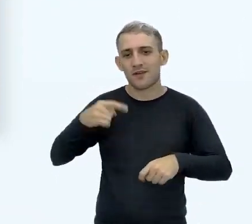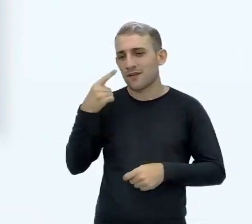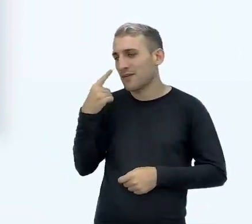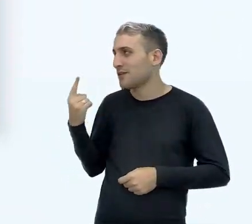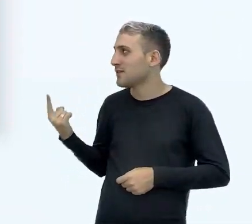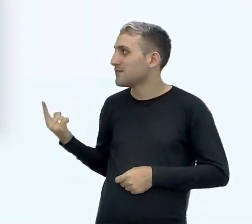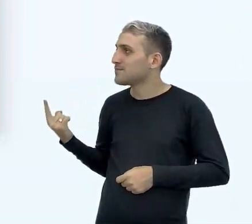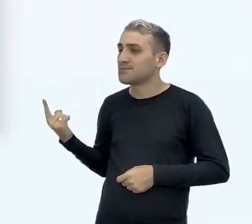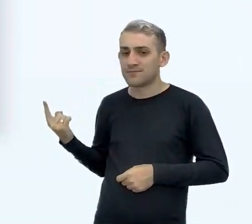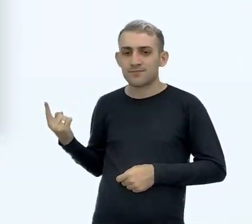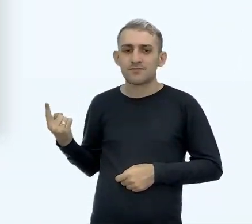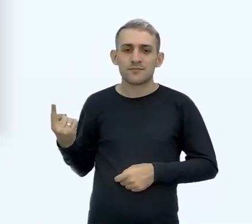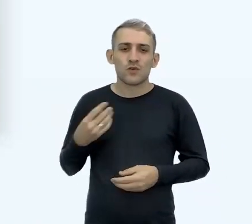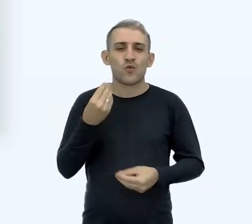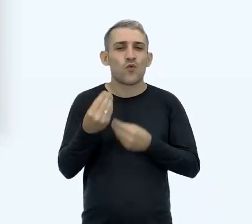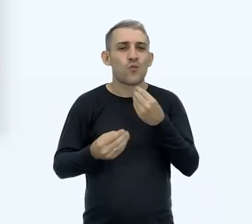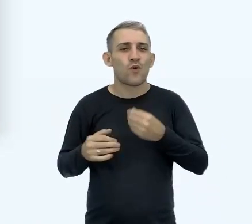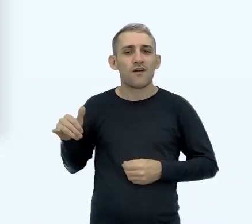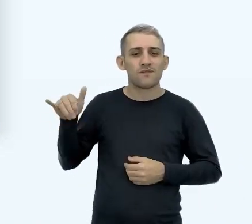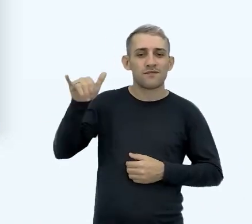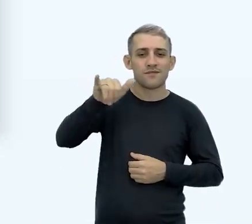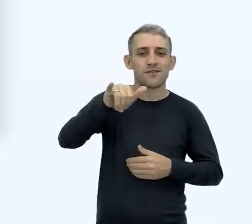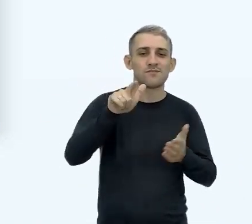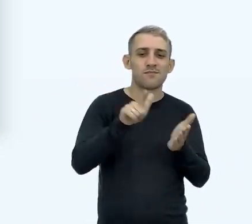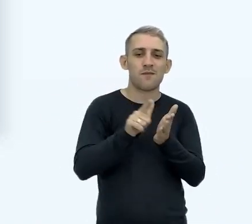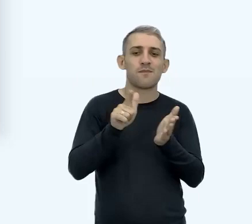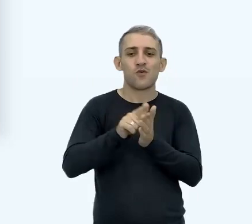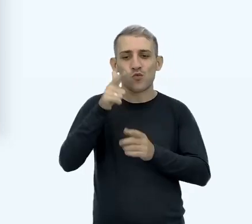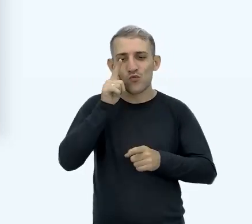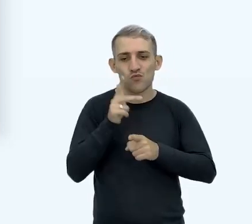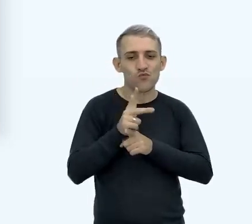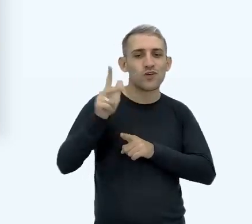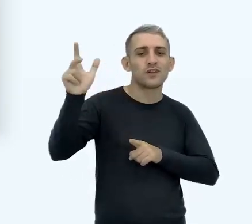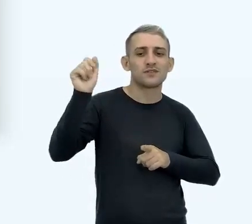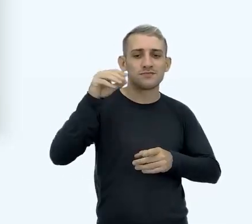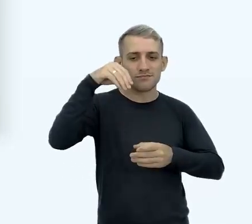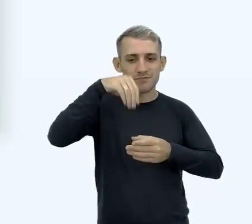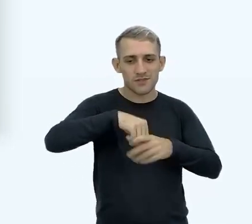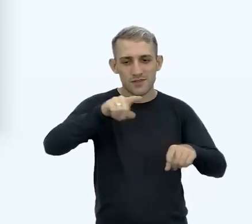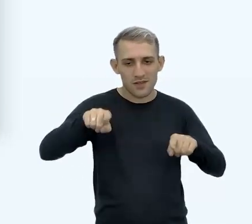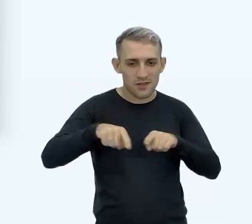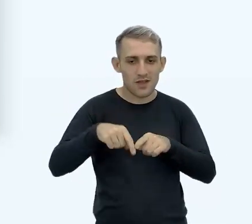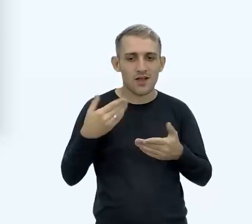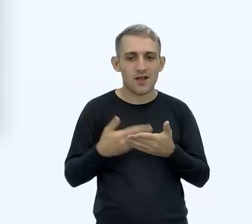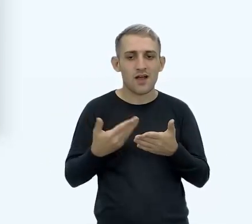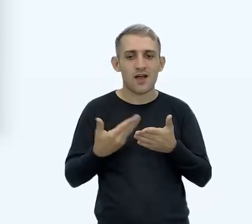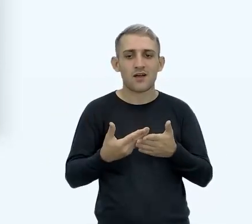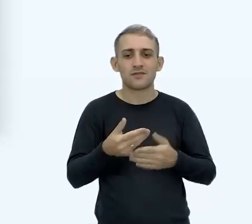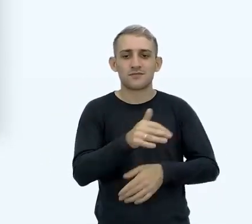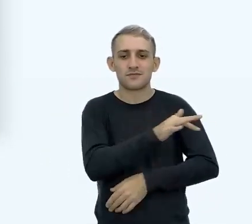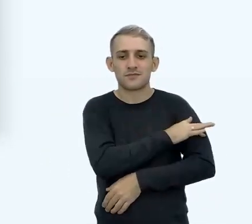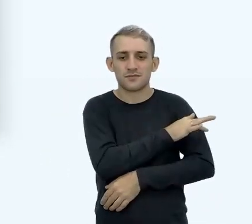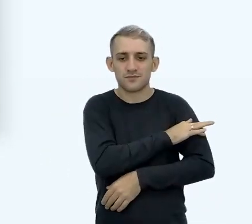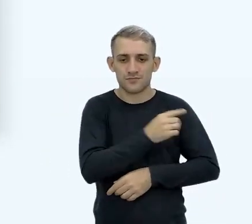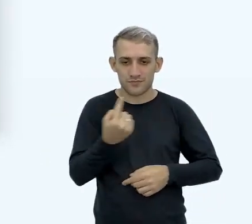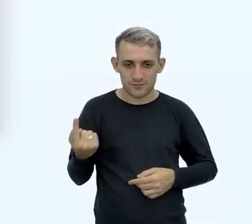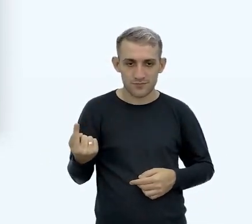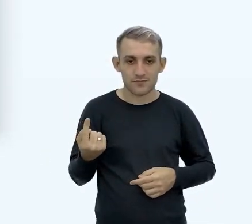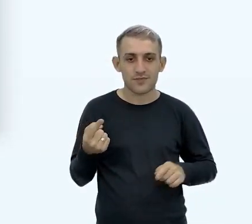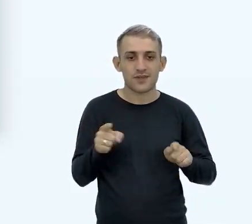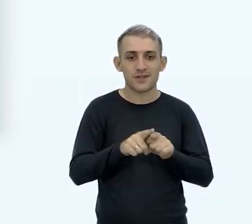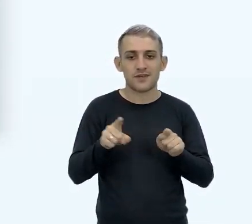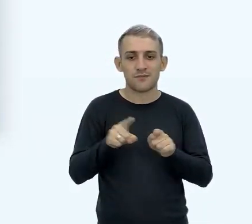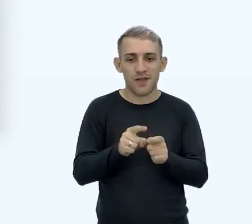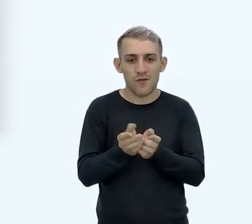que foi o avião de papel campeão dentre todas as salas do Ensino Fundamental 1. Esse foi um barquinho